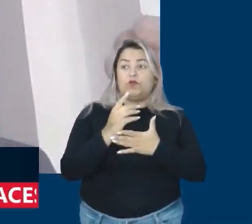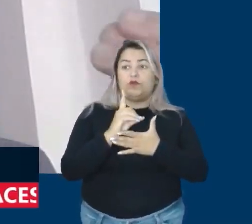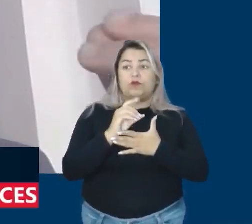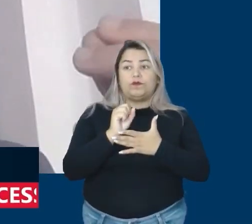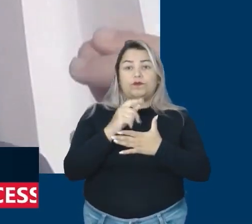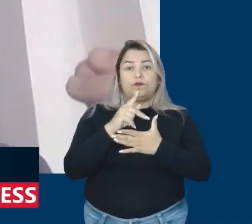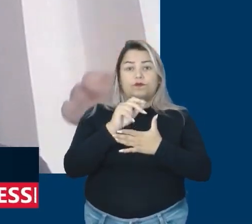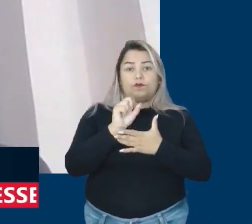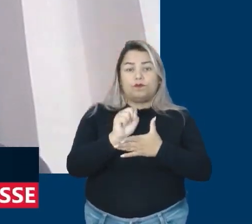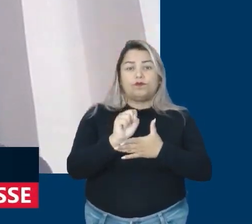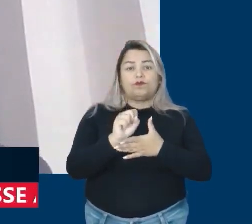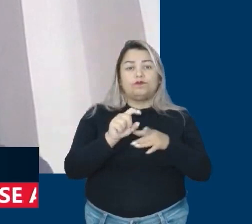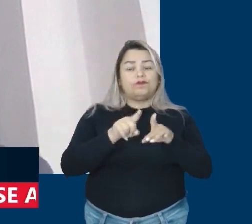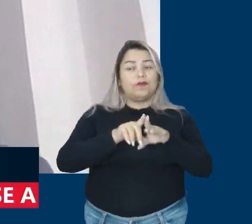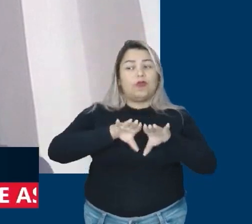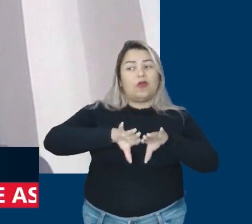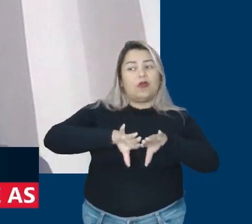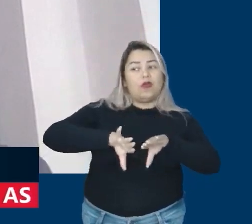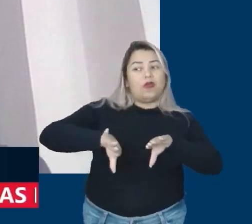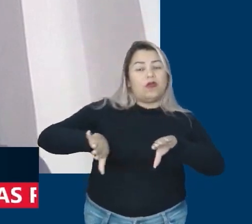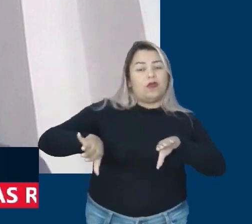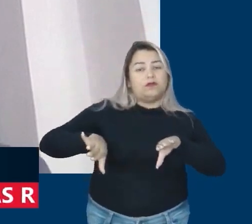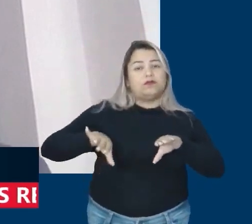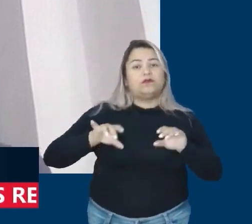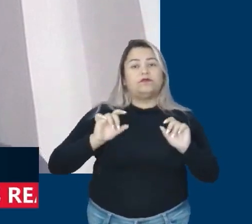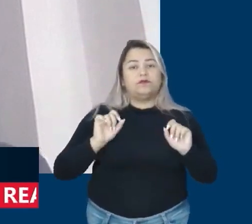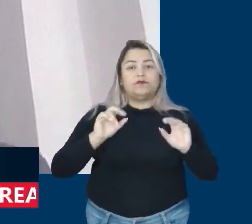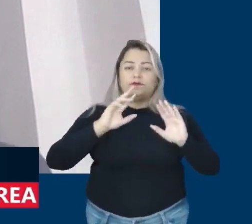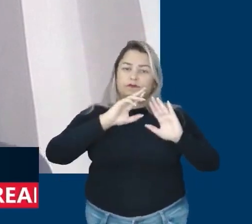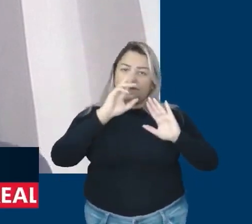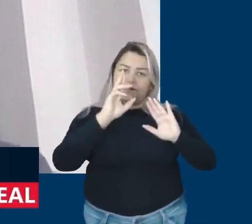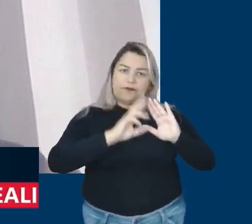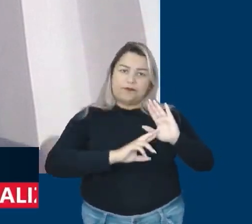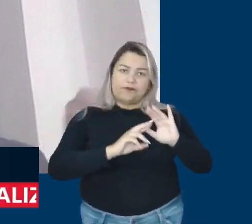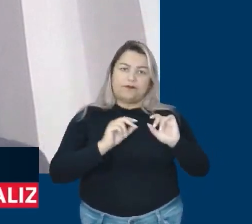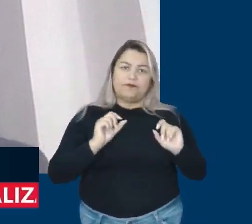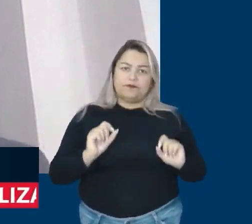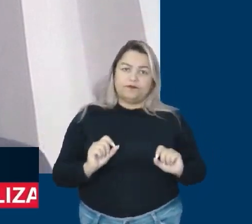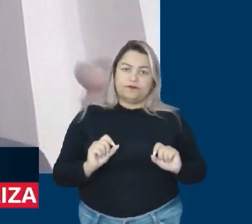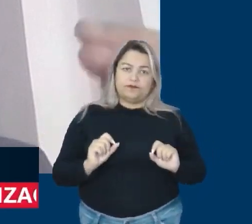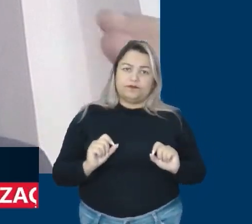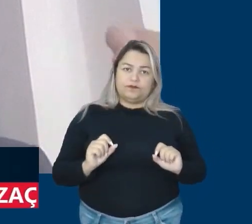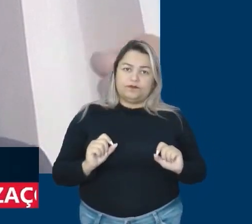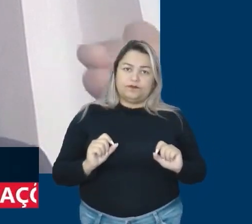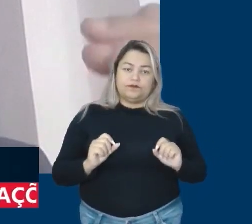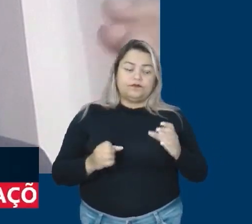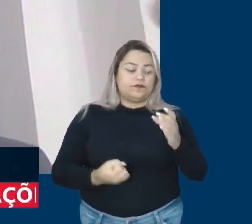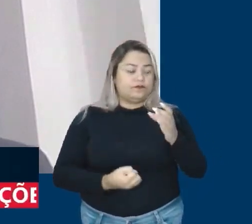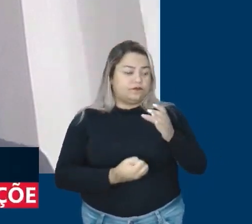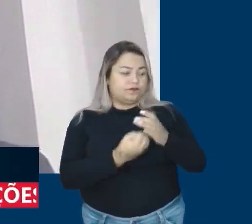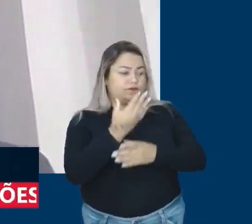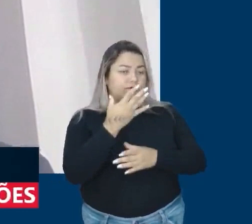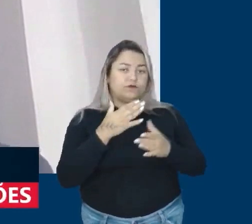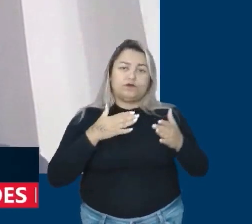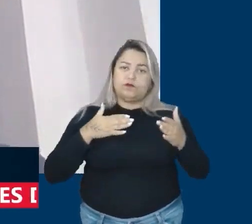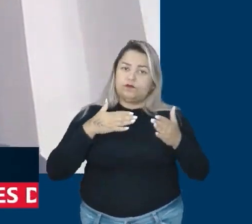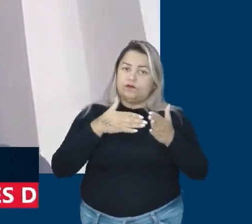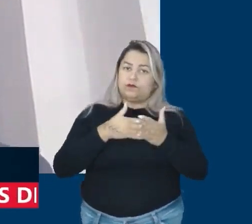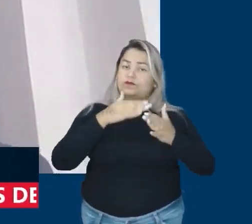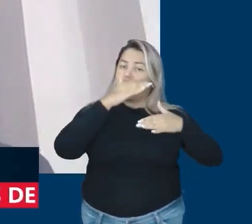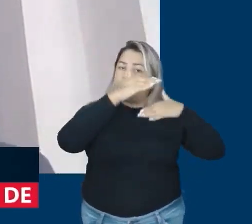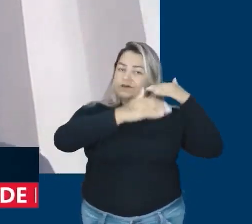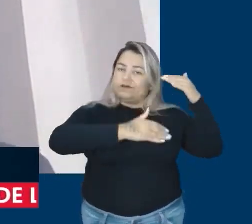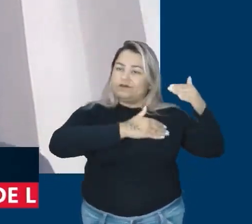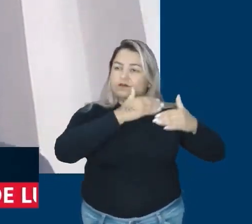estavam excluídas dessa regra que cria um limite para o crescimento do gasto